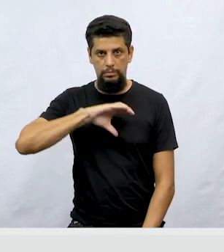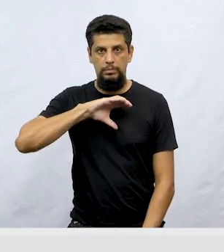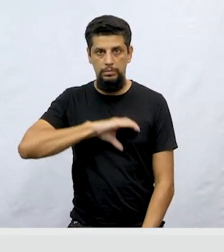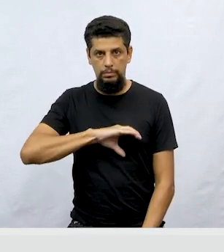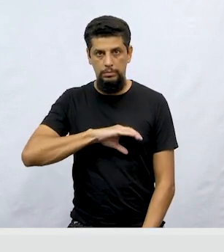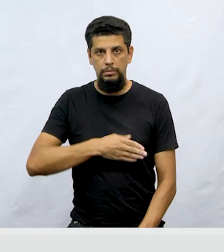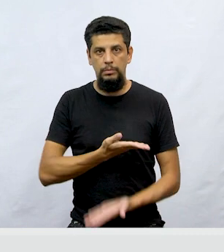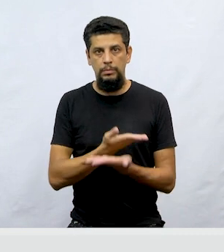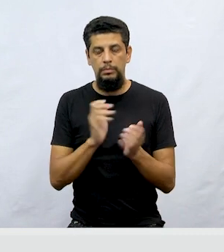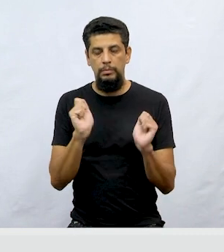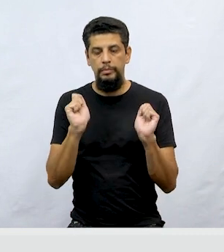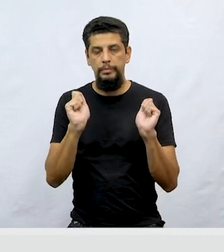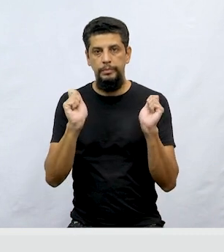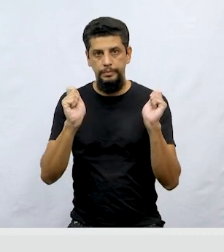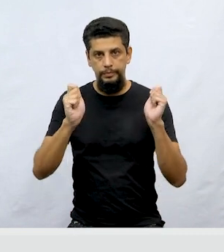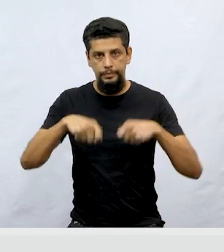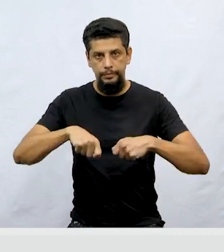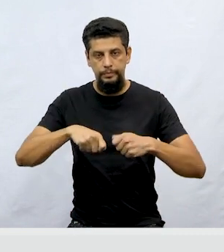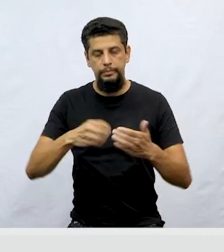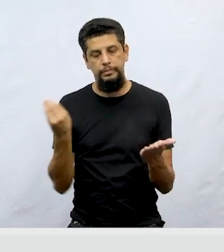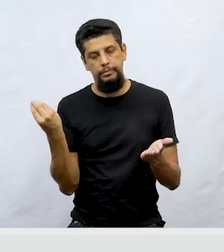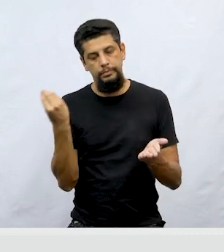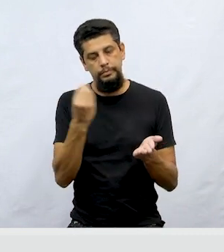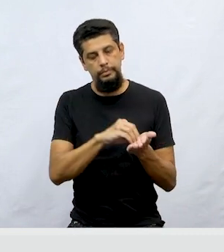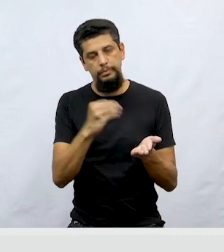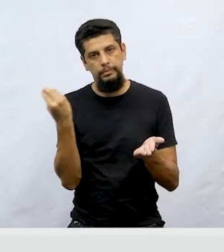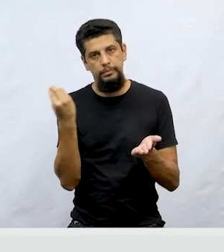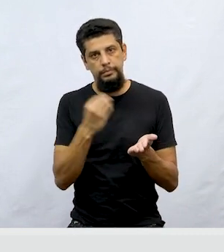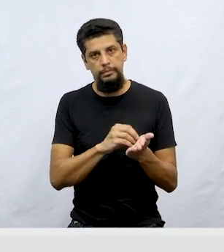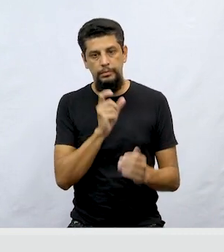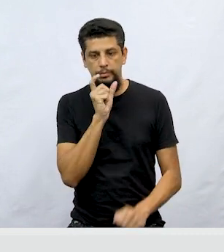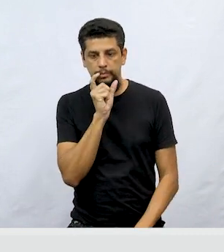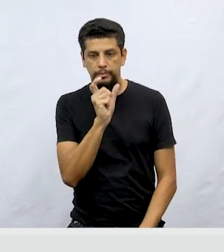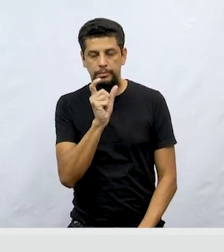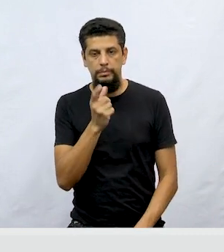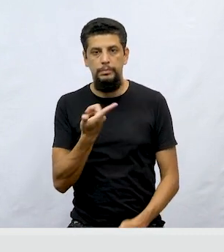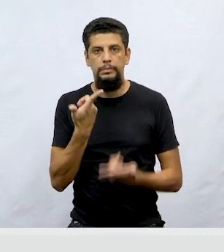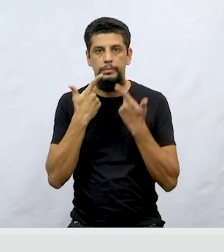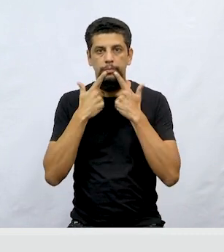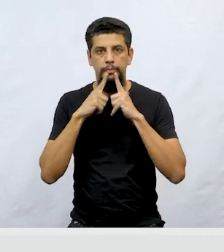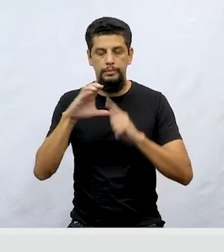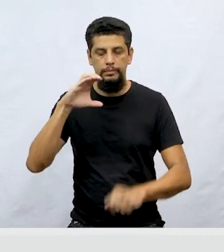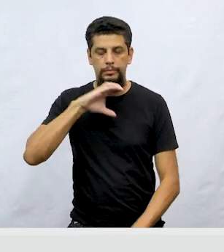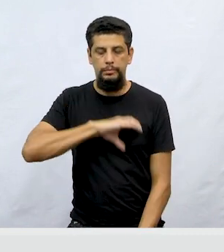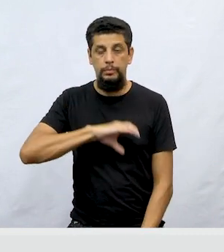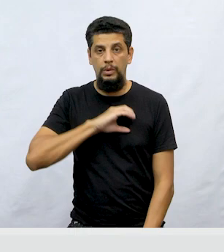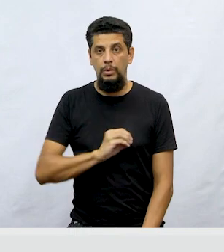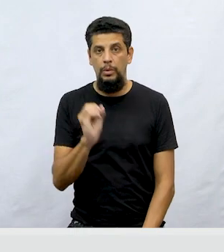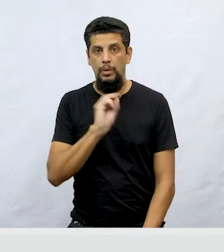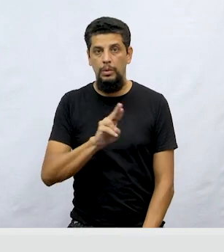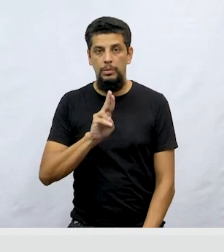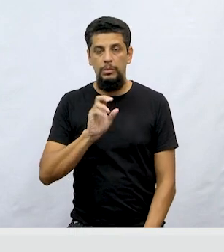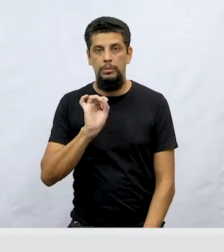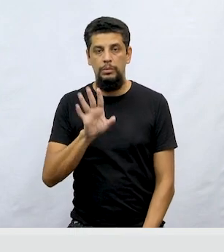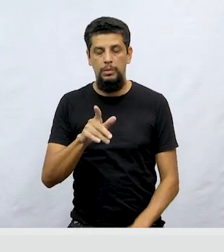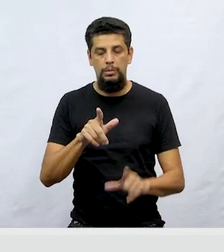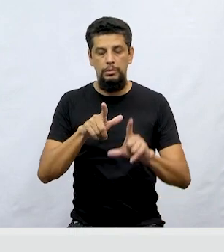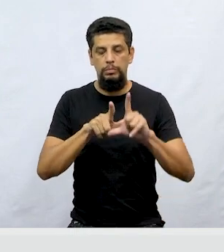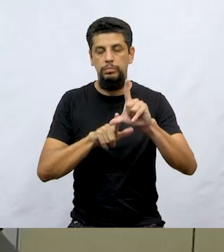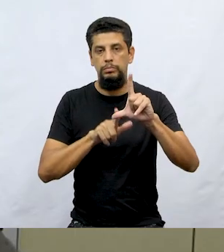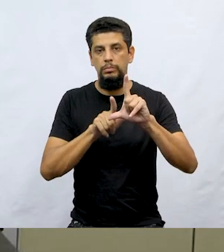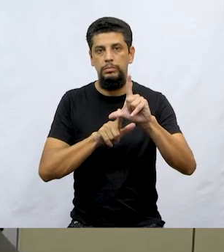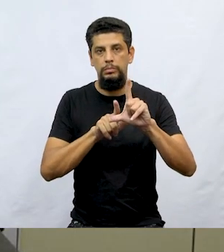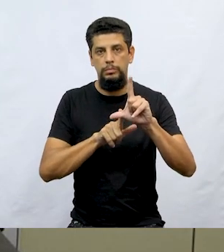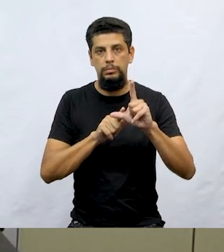portuguesa. Vocês podem colocar as palavras língua portuguesa ou pode colocar só